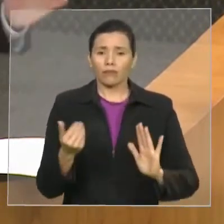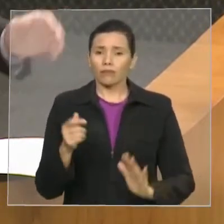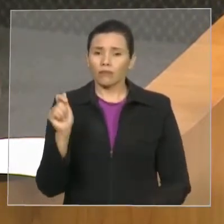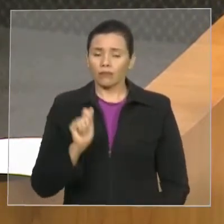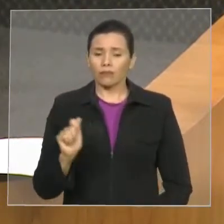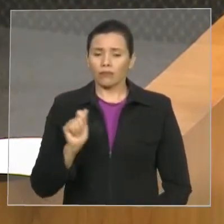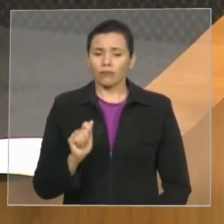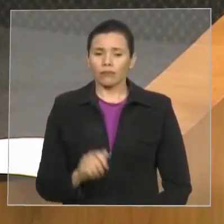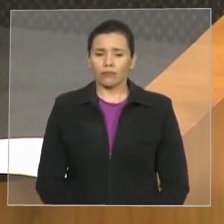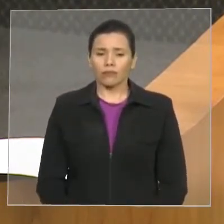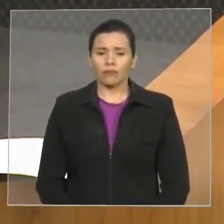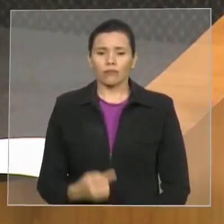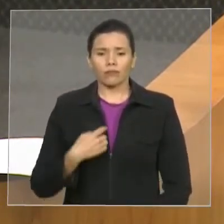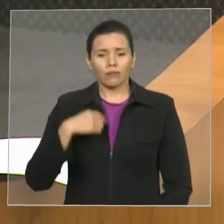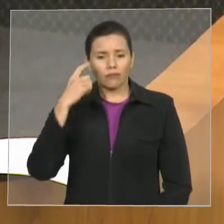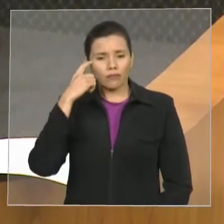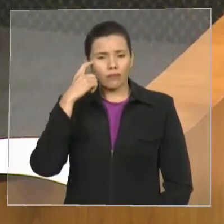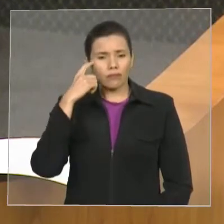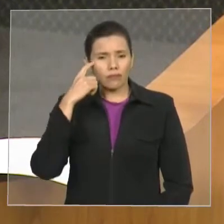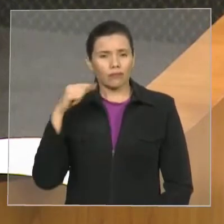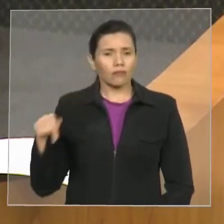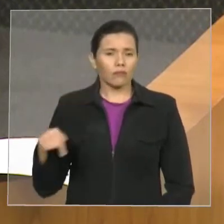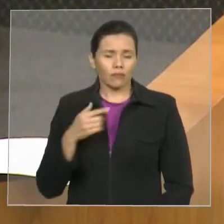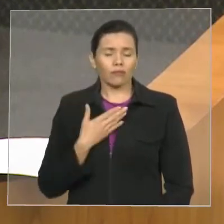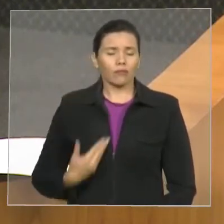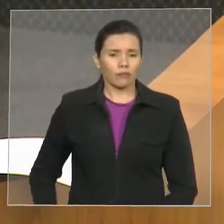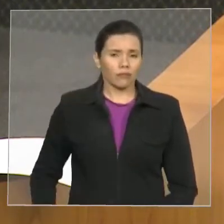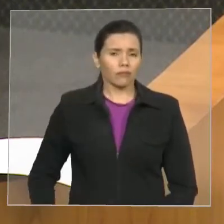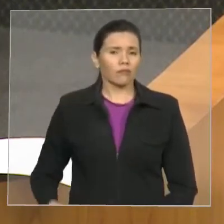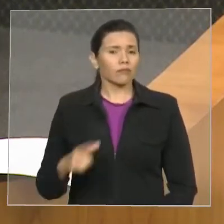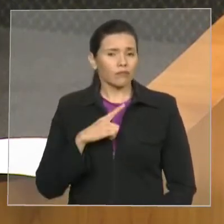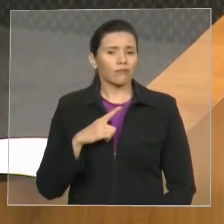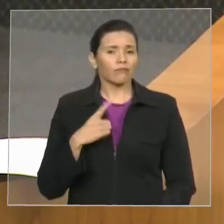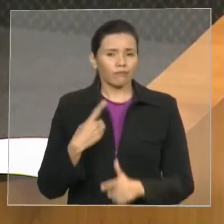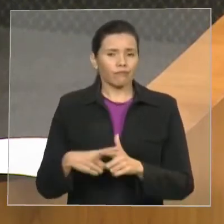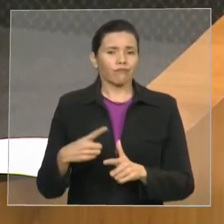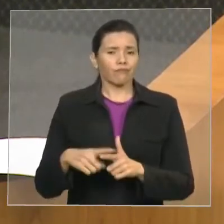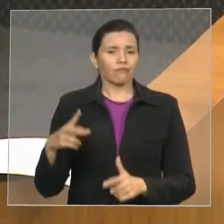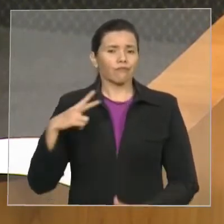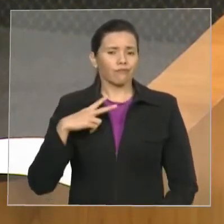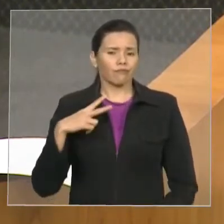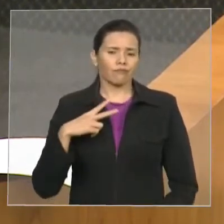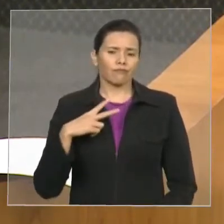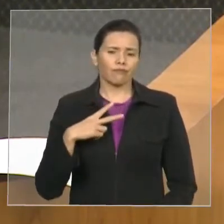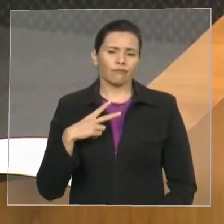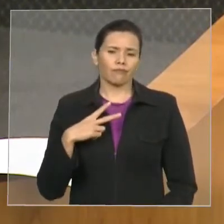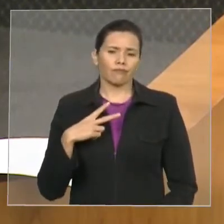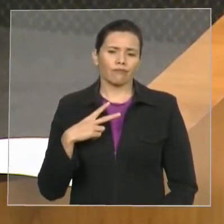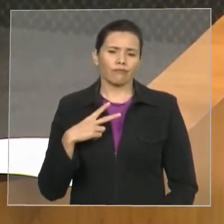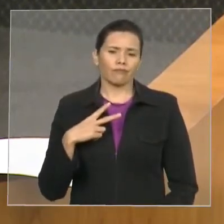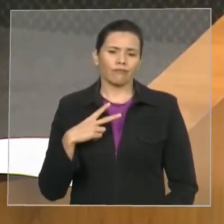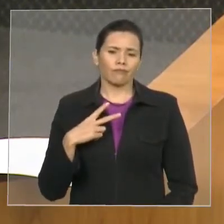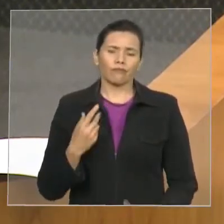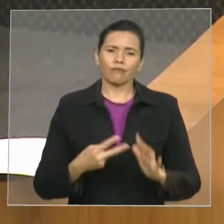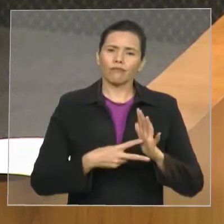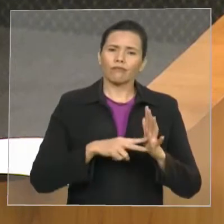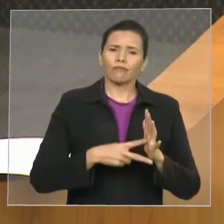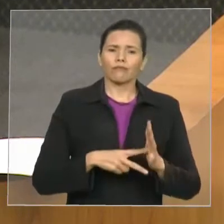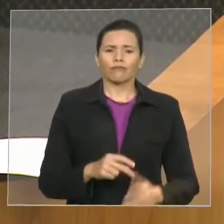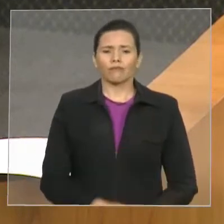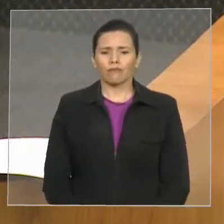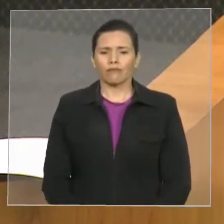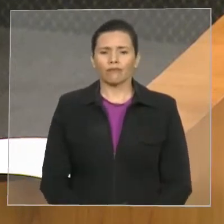já dá para perceber que é um problema pessoal do governador em relação aos sindicatos. Retira